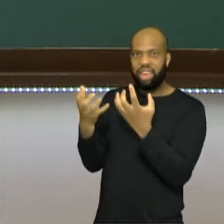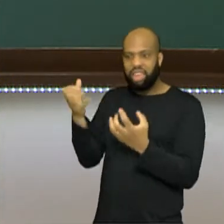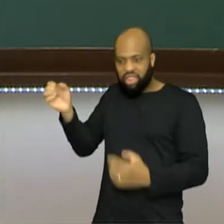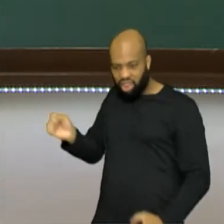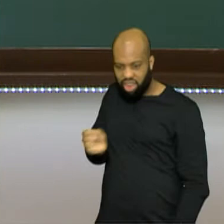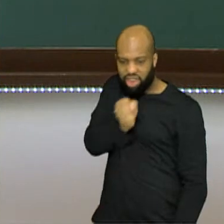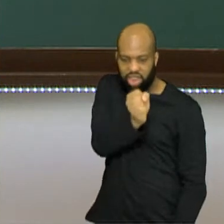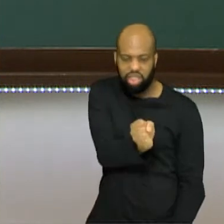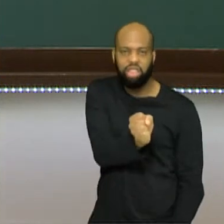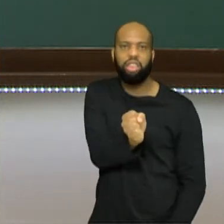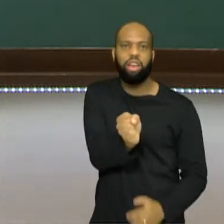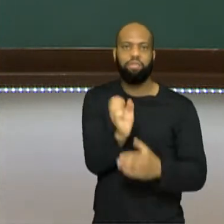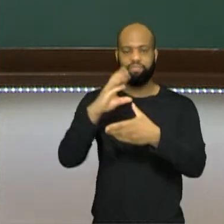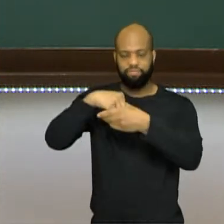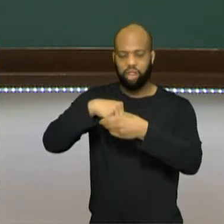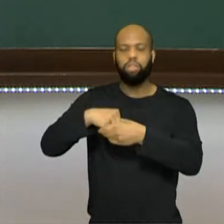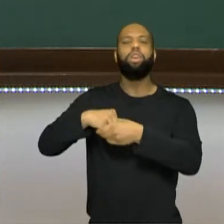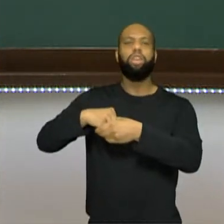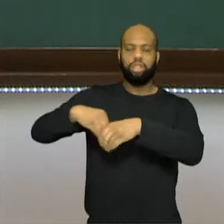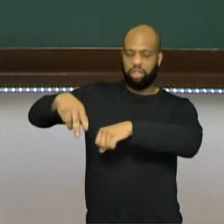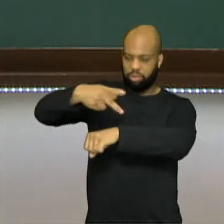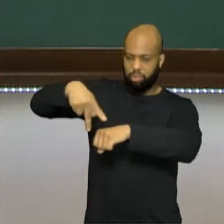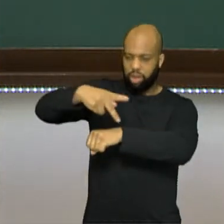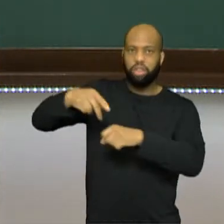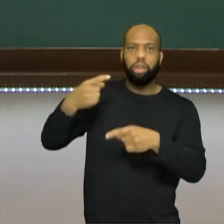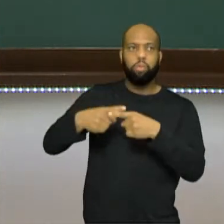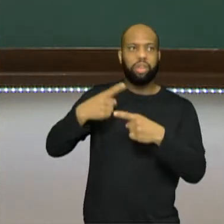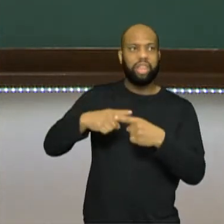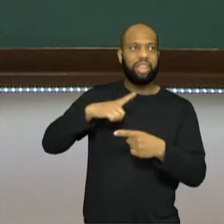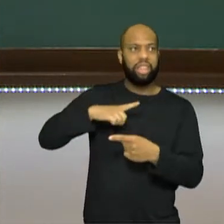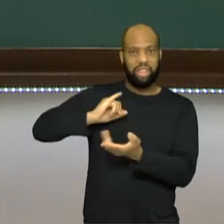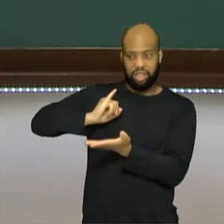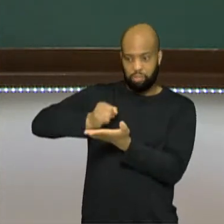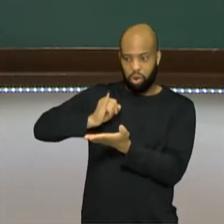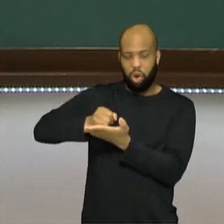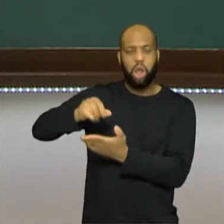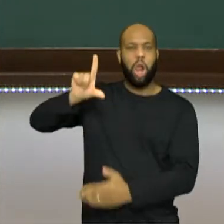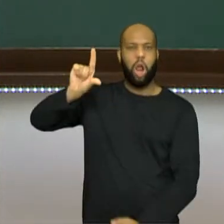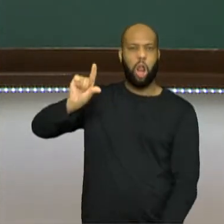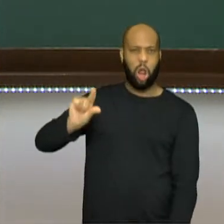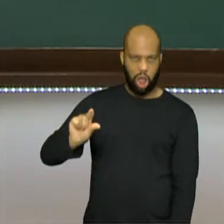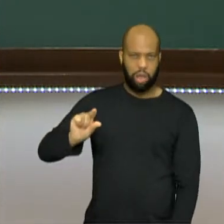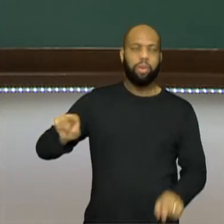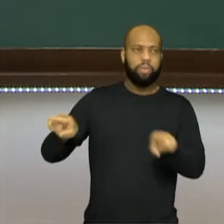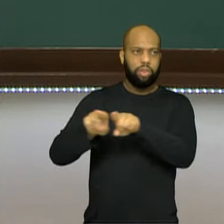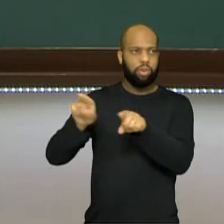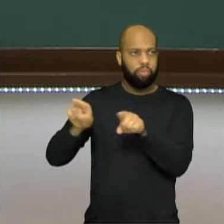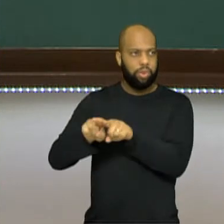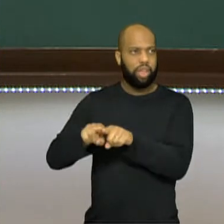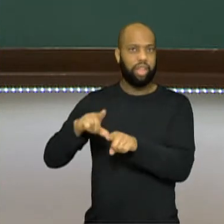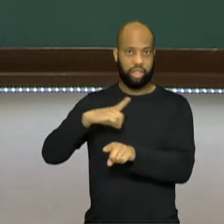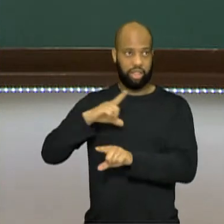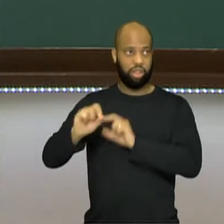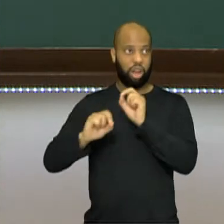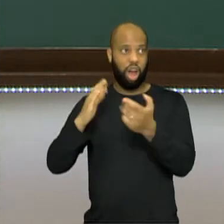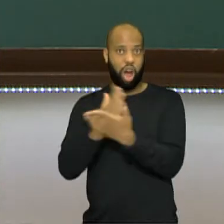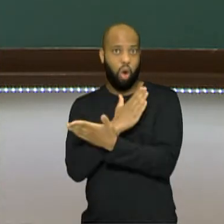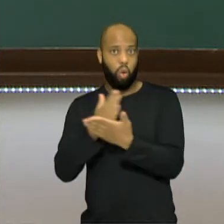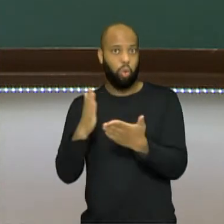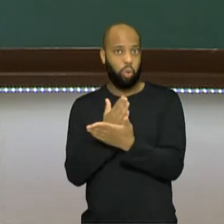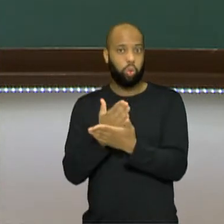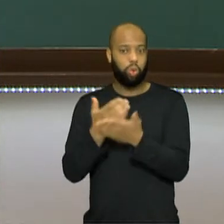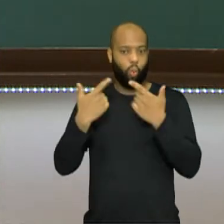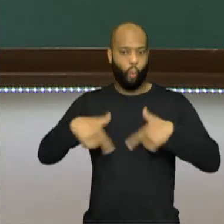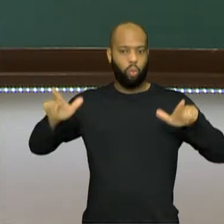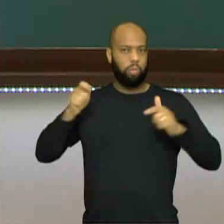países? Claro que visando essa quantidade de impostos em menor quantidade, ou até mesmo